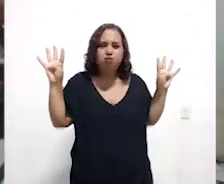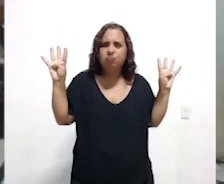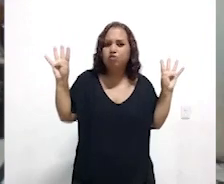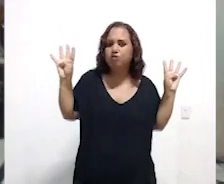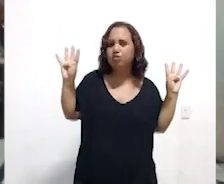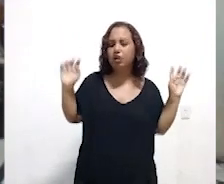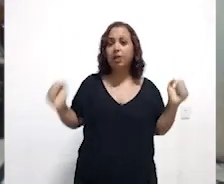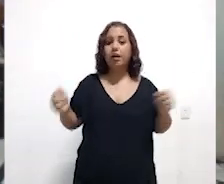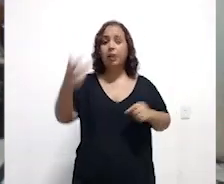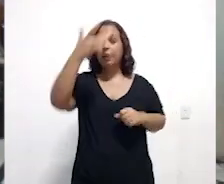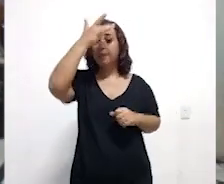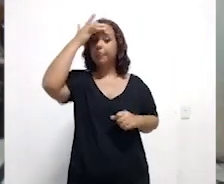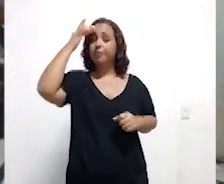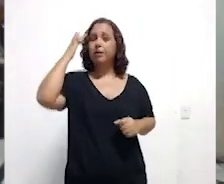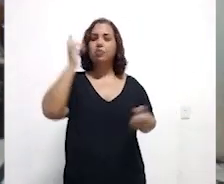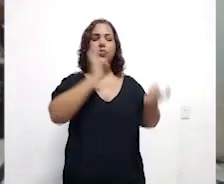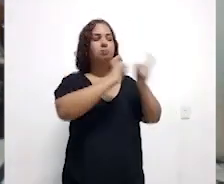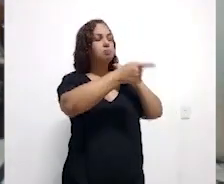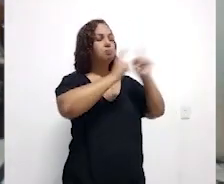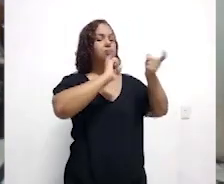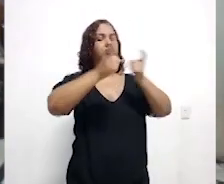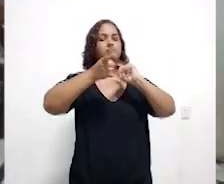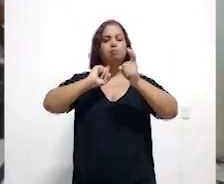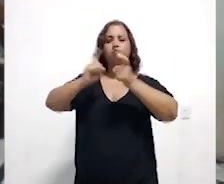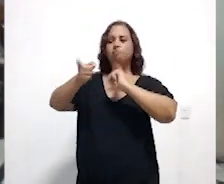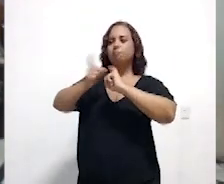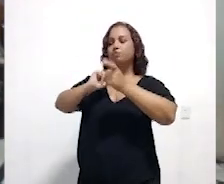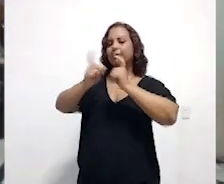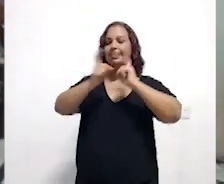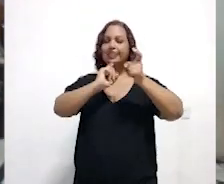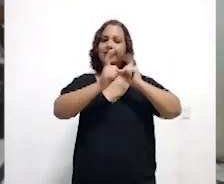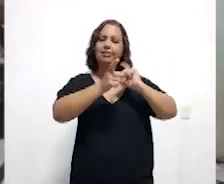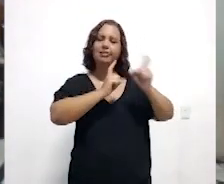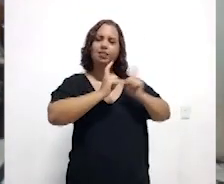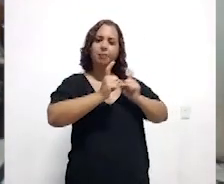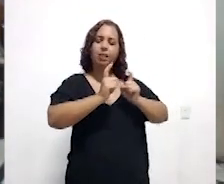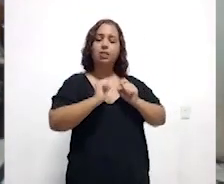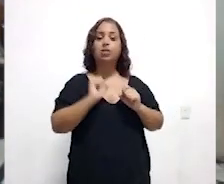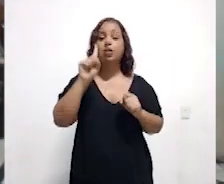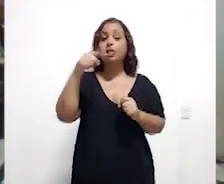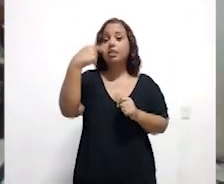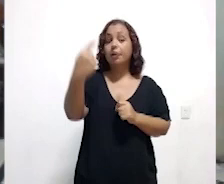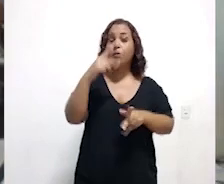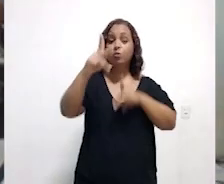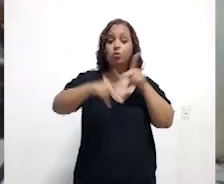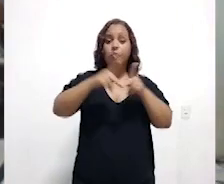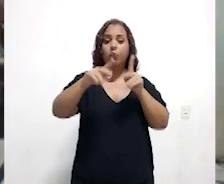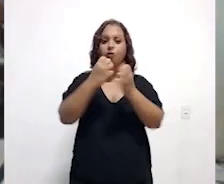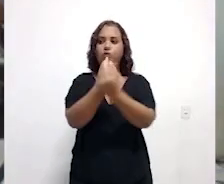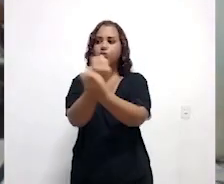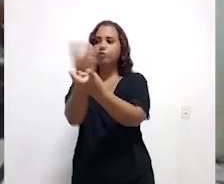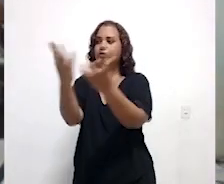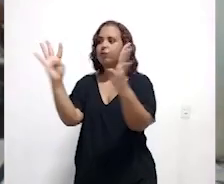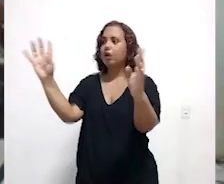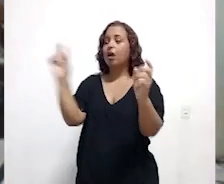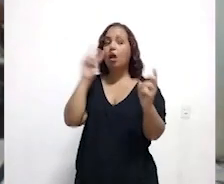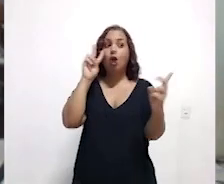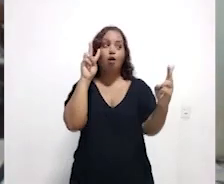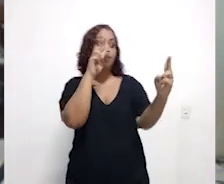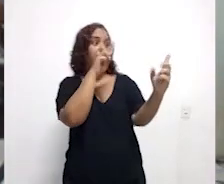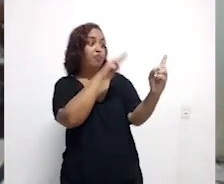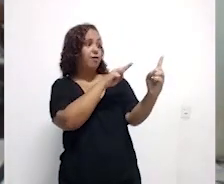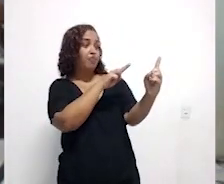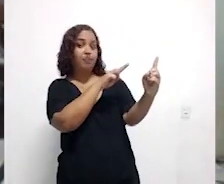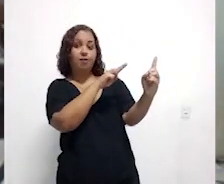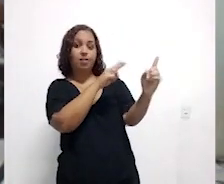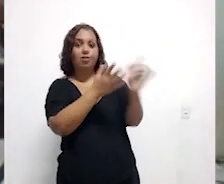da lei discutindo com eles. Logo que todo o povo viu Jesus, ficou muito surpreso e